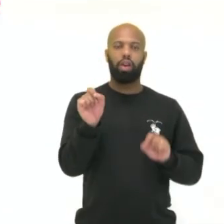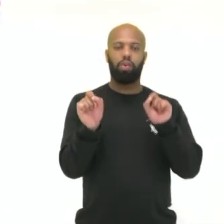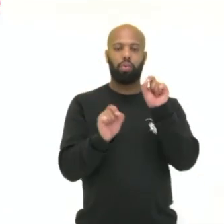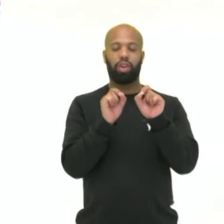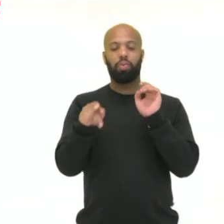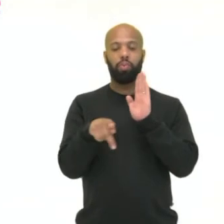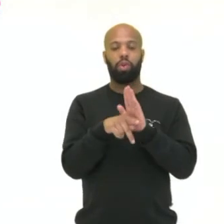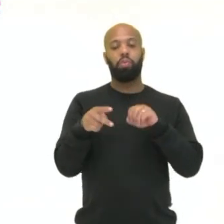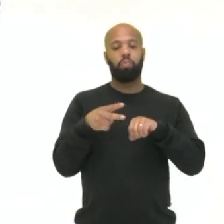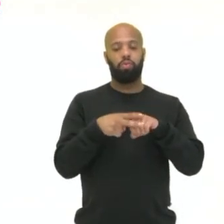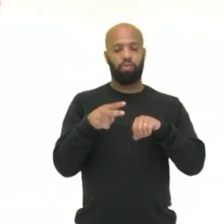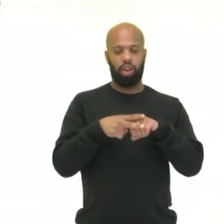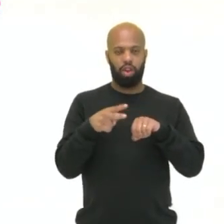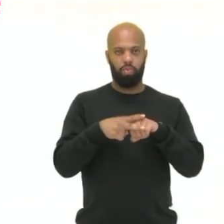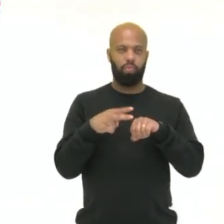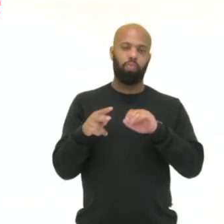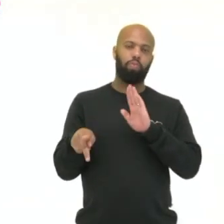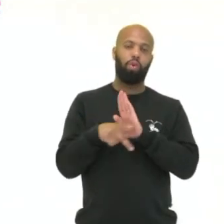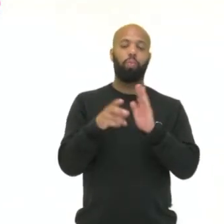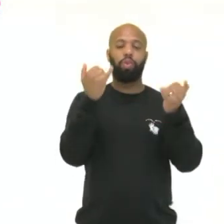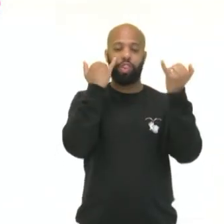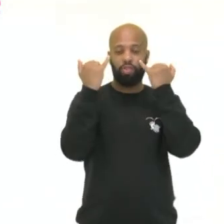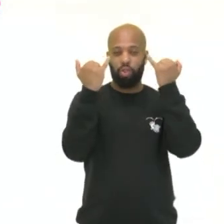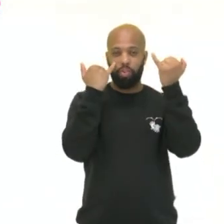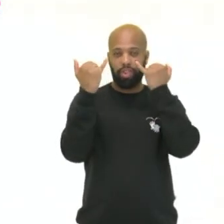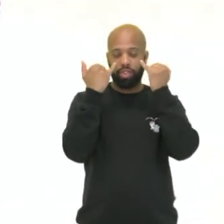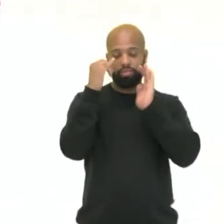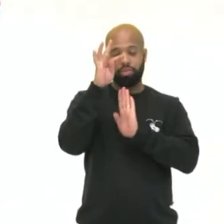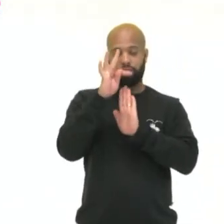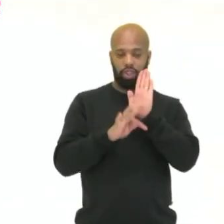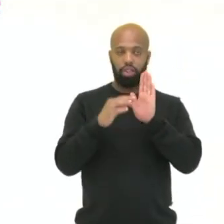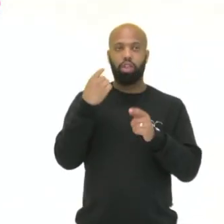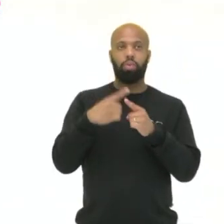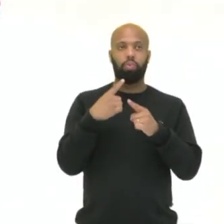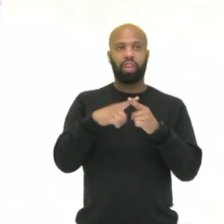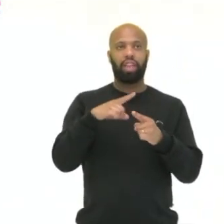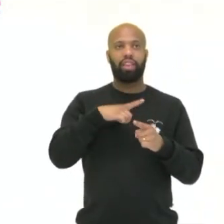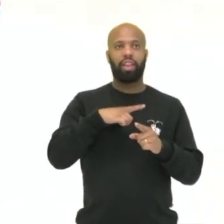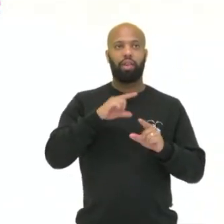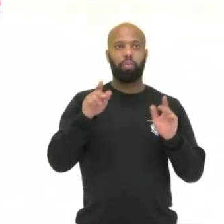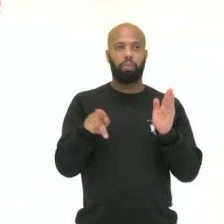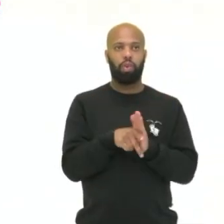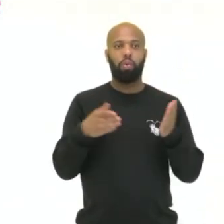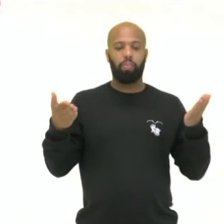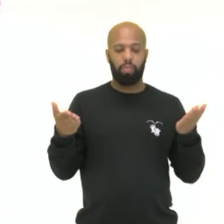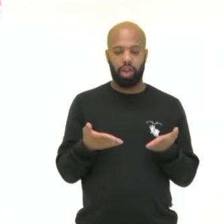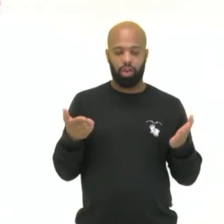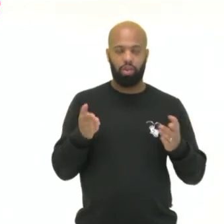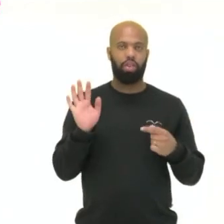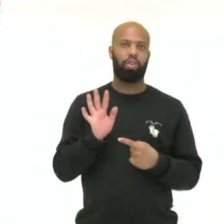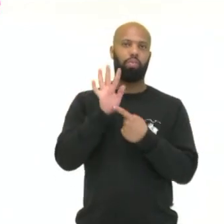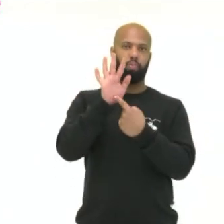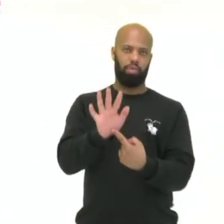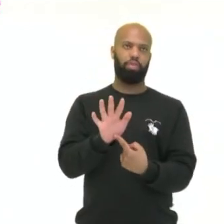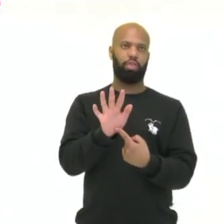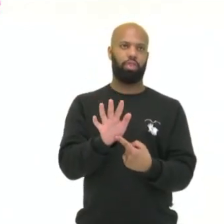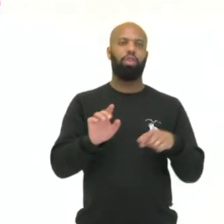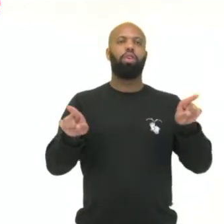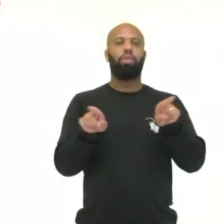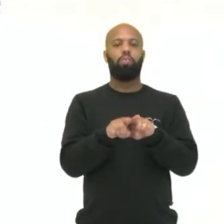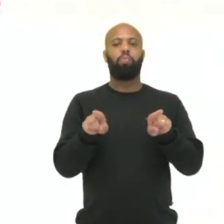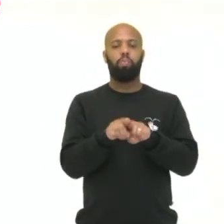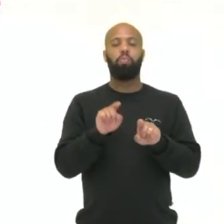com o aspecto informativo do trecho lido, porque estão no presente do indicativo, denotando a